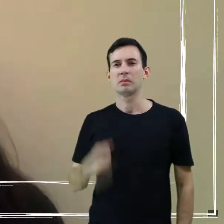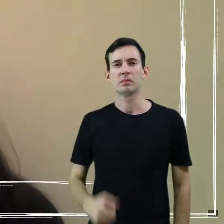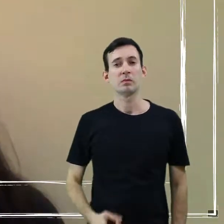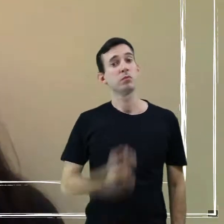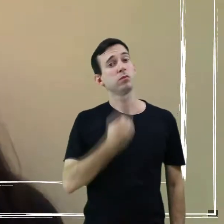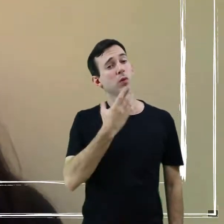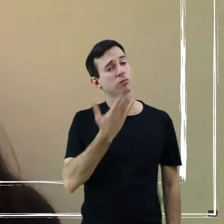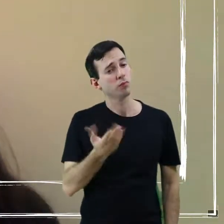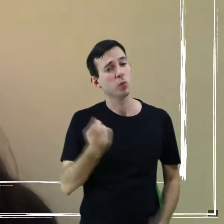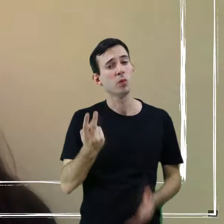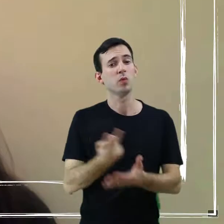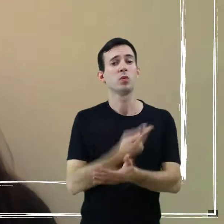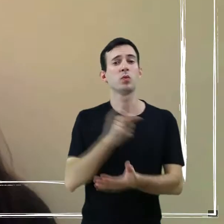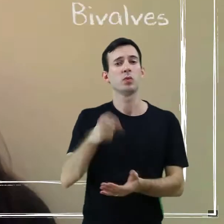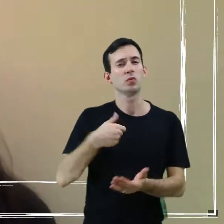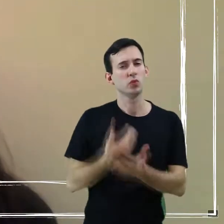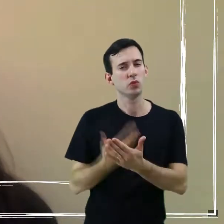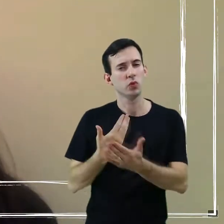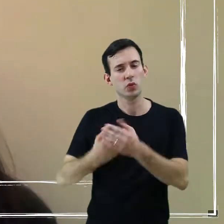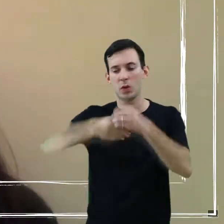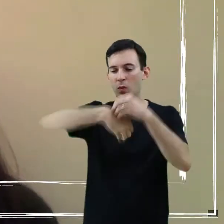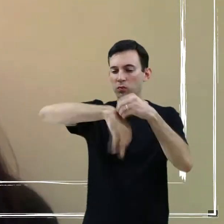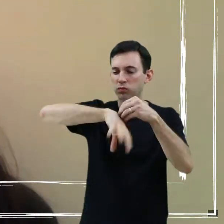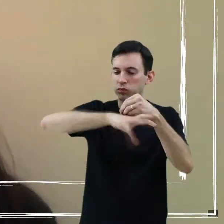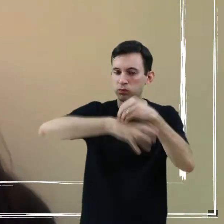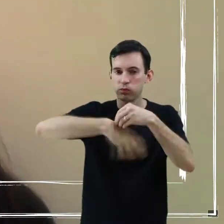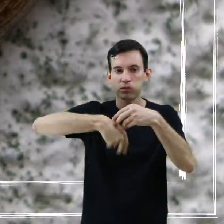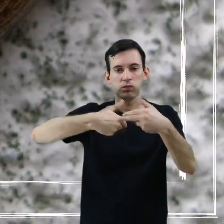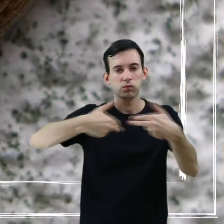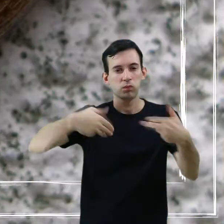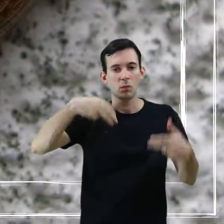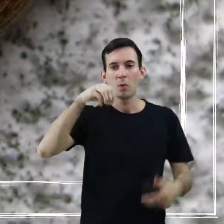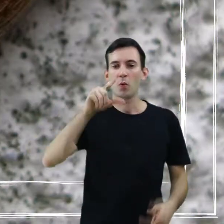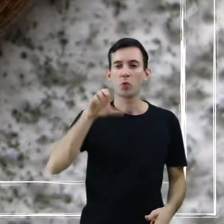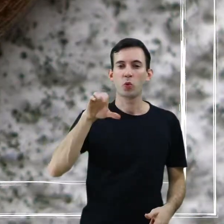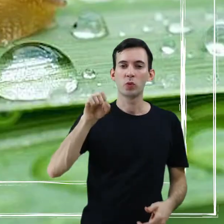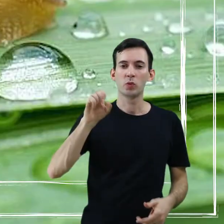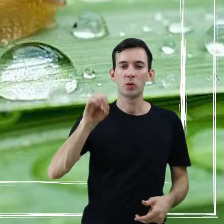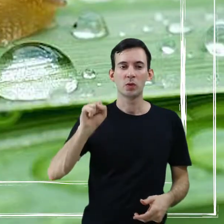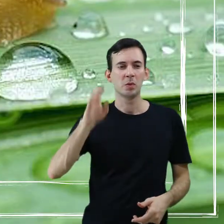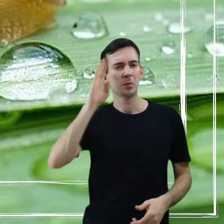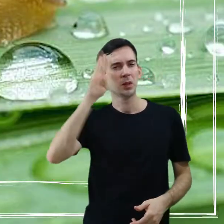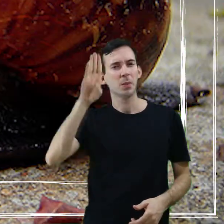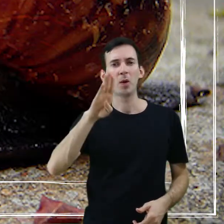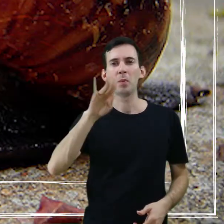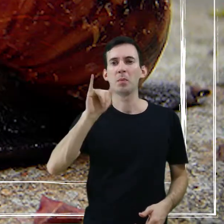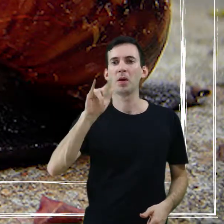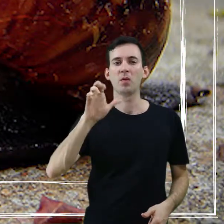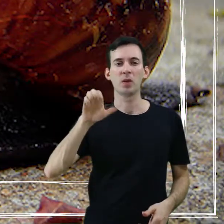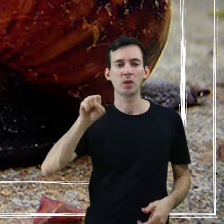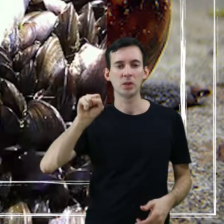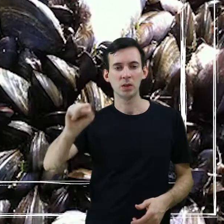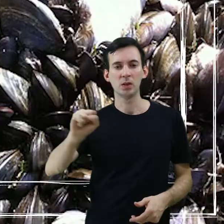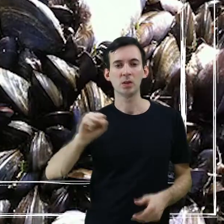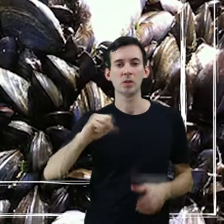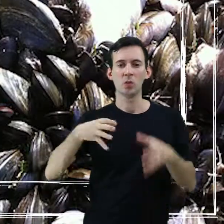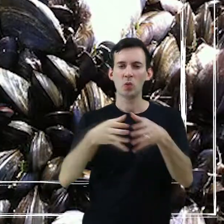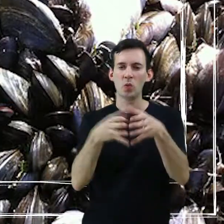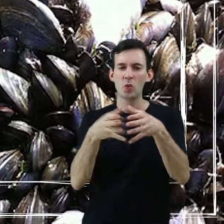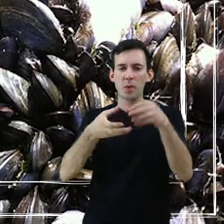os bivalves. Os moluscos eles são um grupo que inclui as lesmas, os caracóis, os caramujos, os